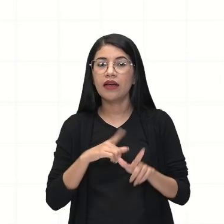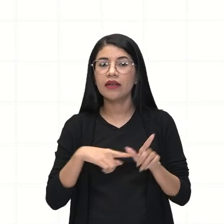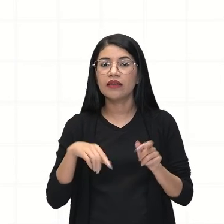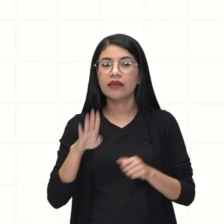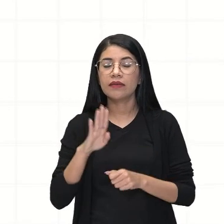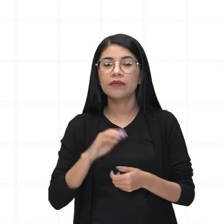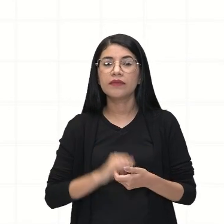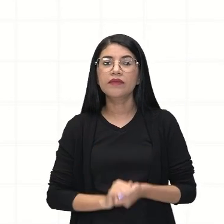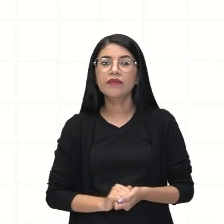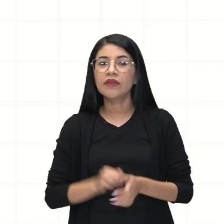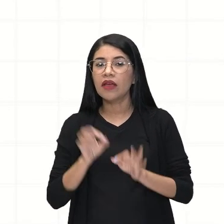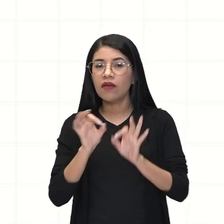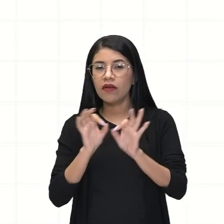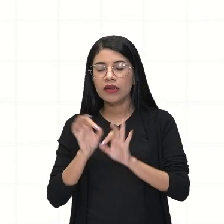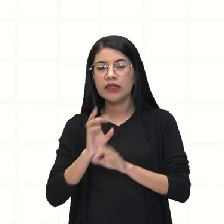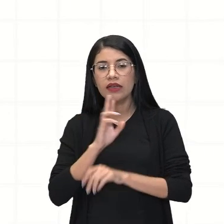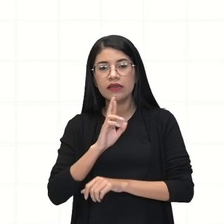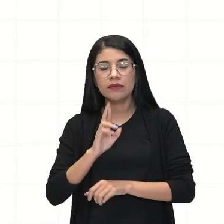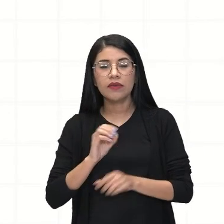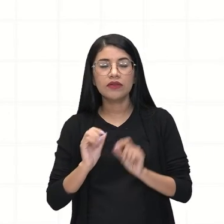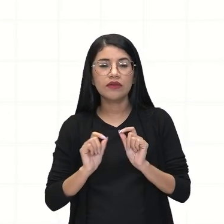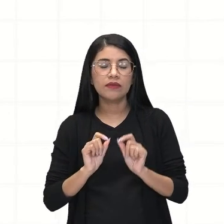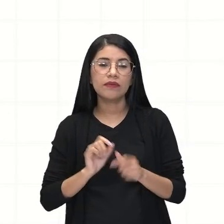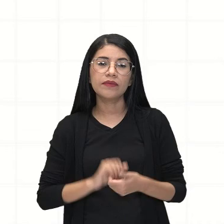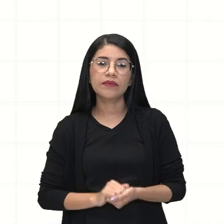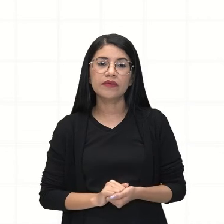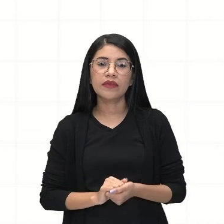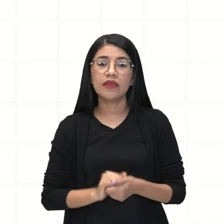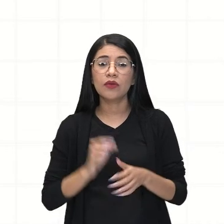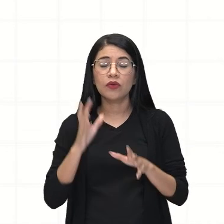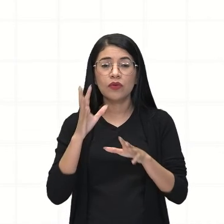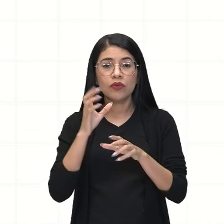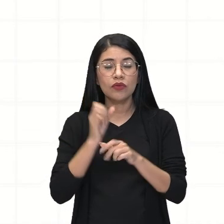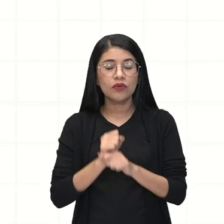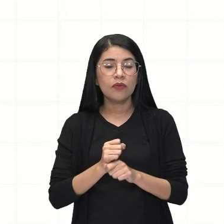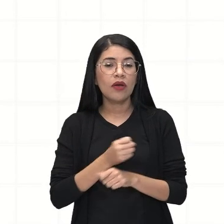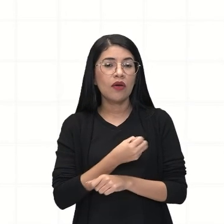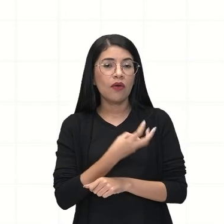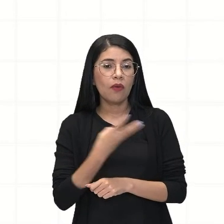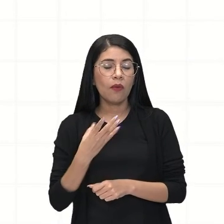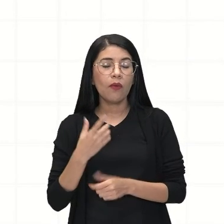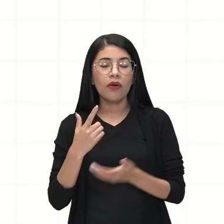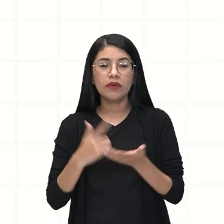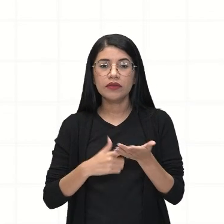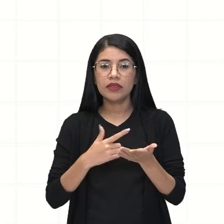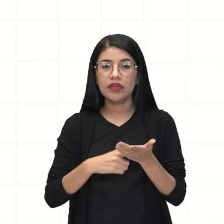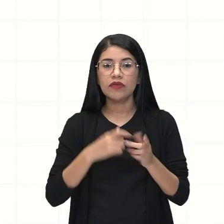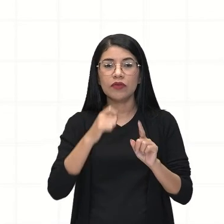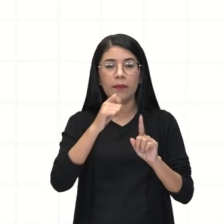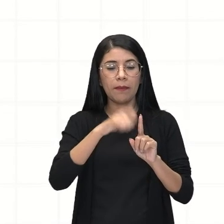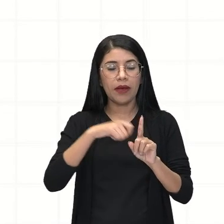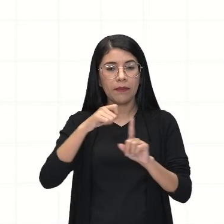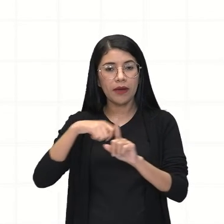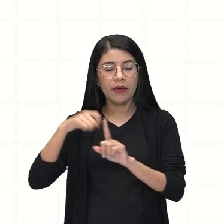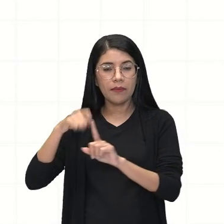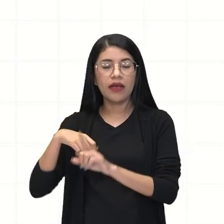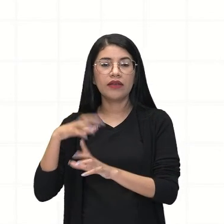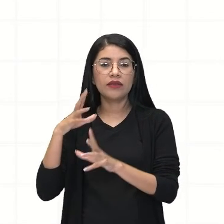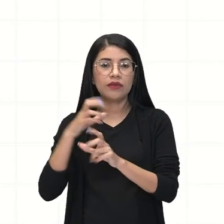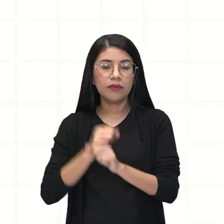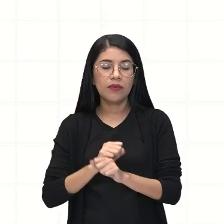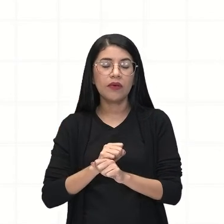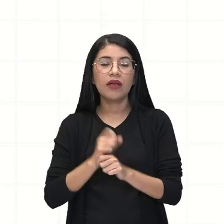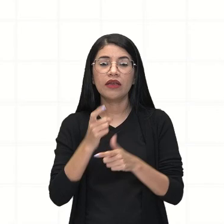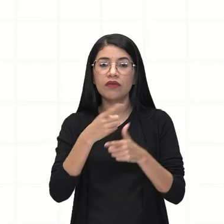a resposta da média. Olha só, a soma de todos os livros emprestados durante cada mês. E como